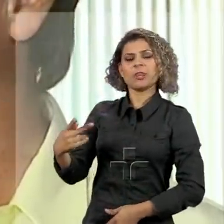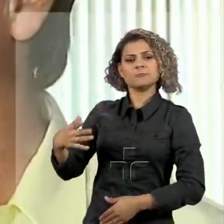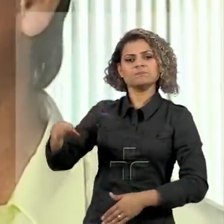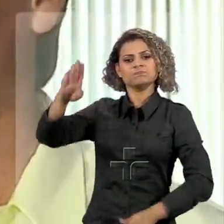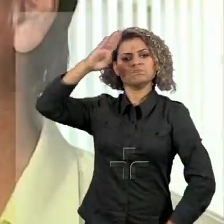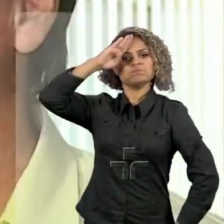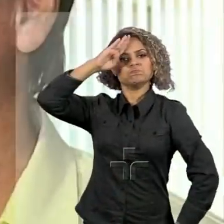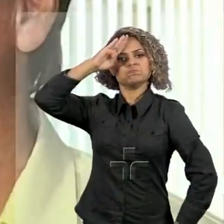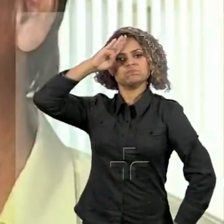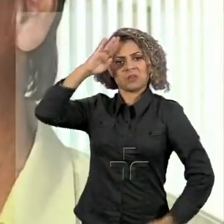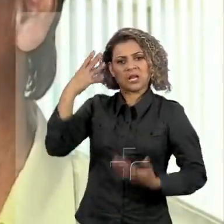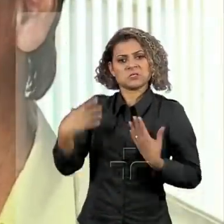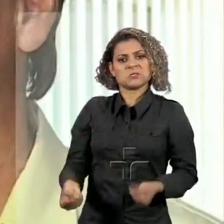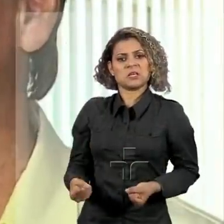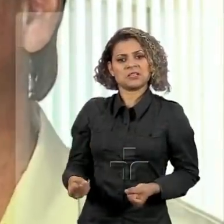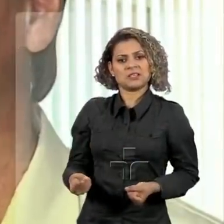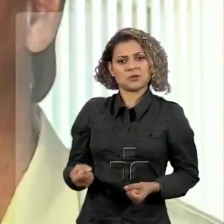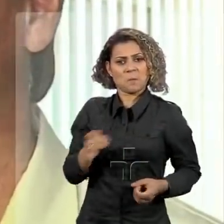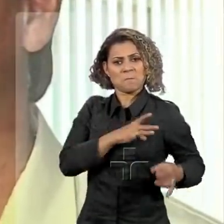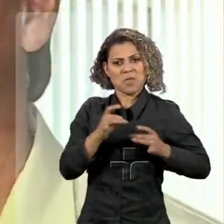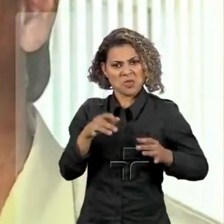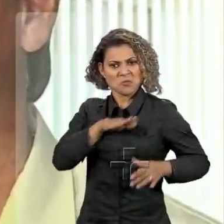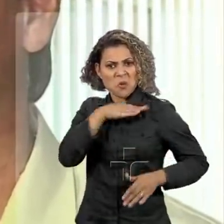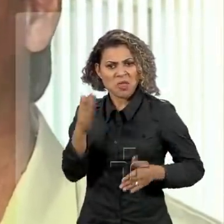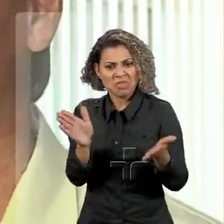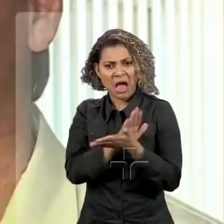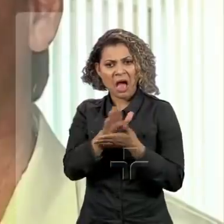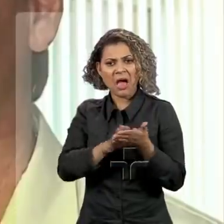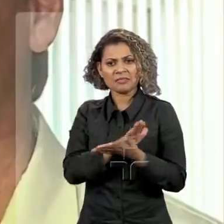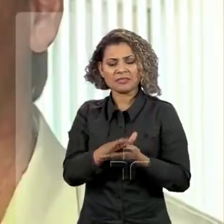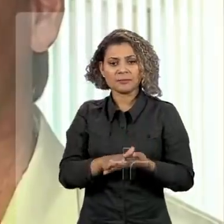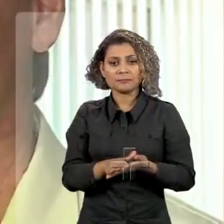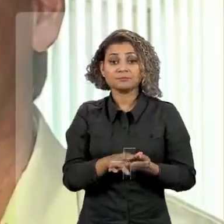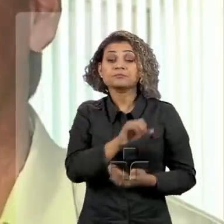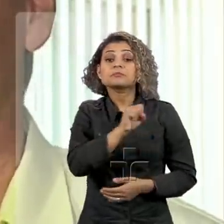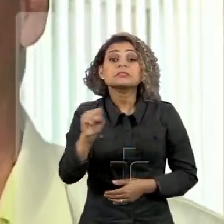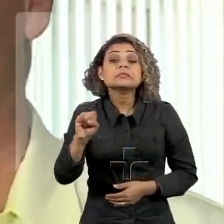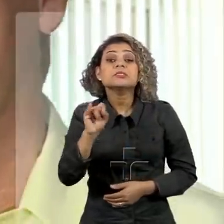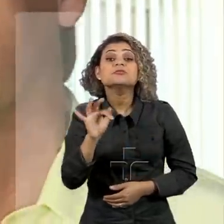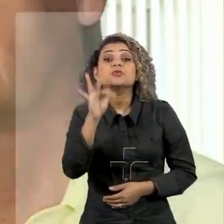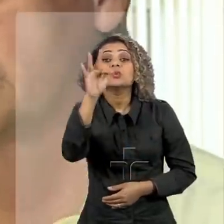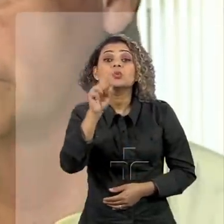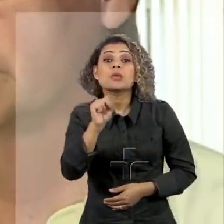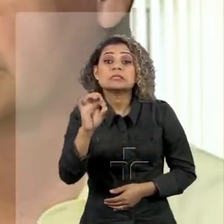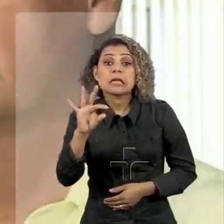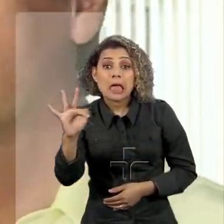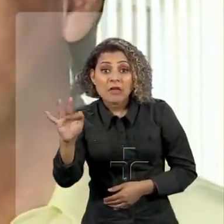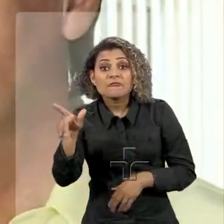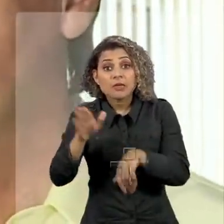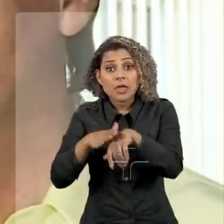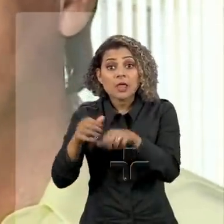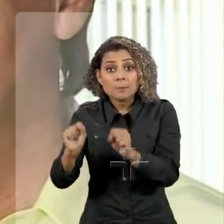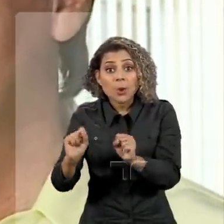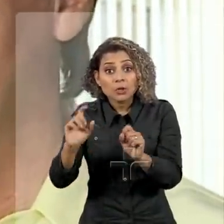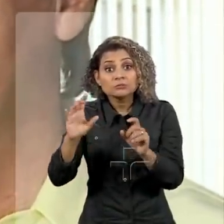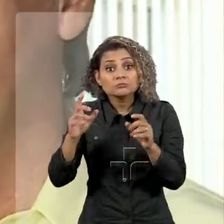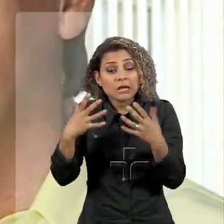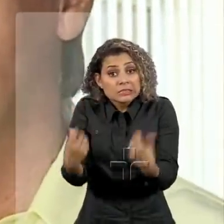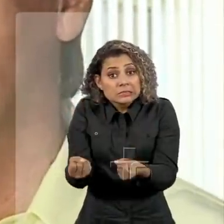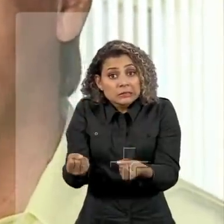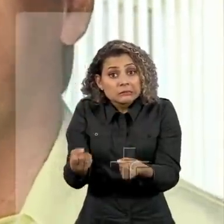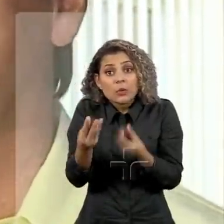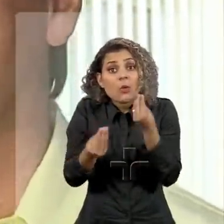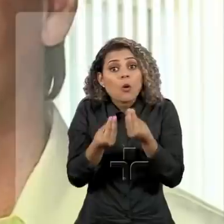à guerra sem medo de morrer. Ficou combinado com o Moro que se abrir uma vaga no Supremo Tribunal Federal, ele poderia assumir essa cadeira no futuro? Não ficou